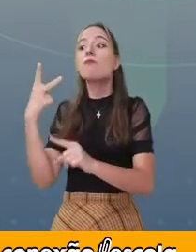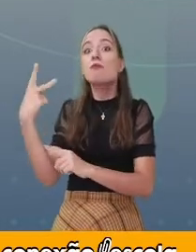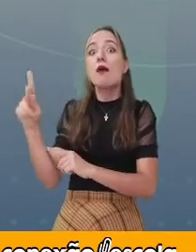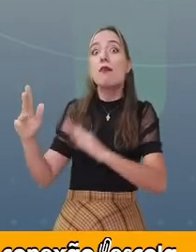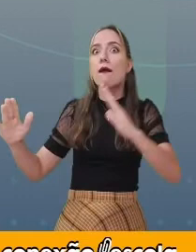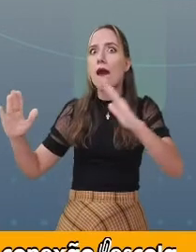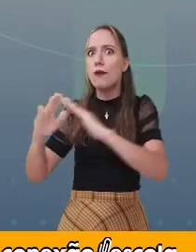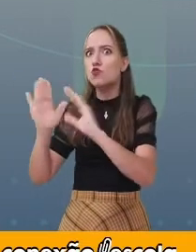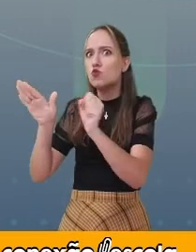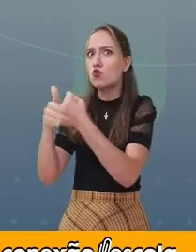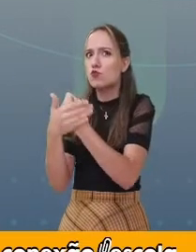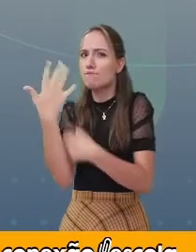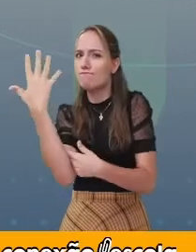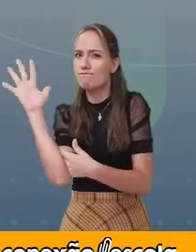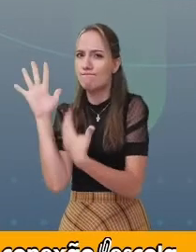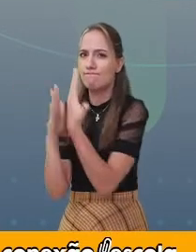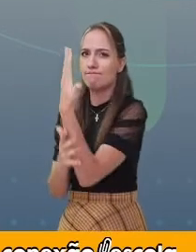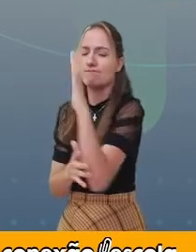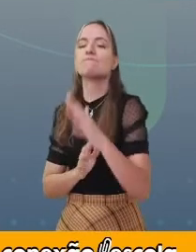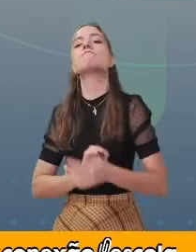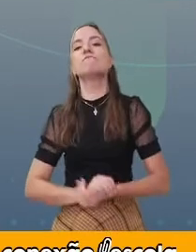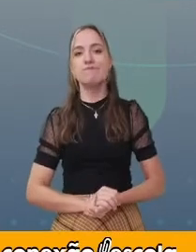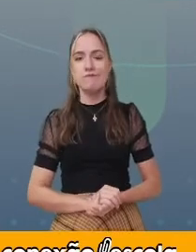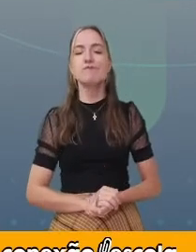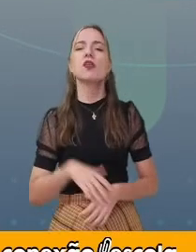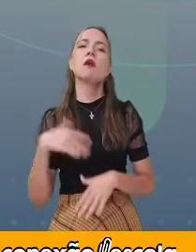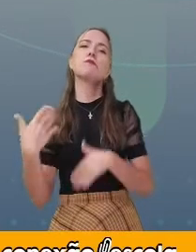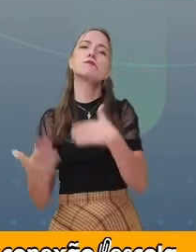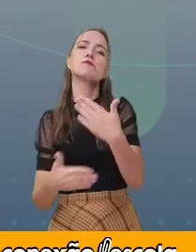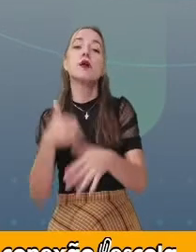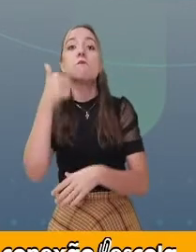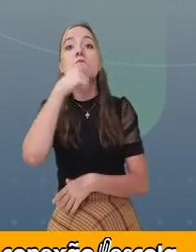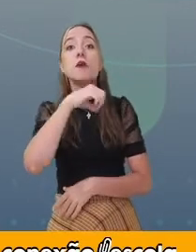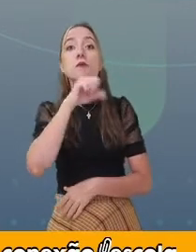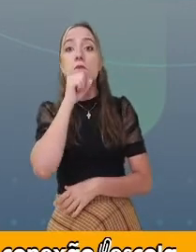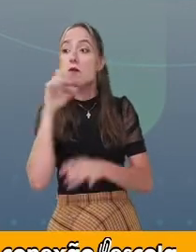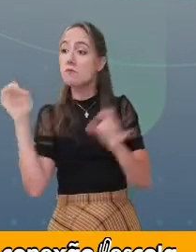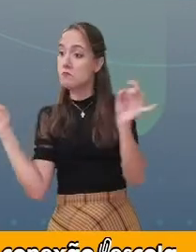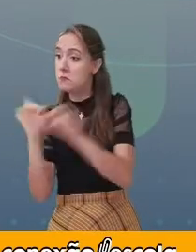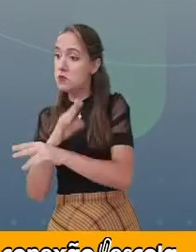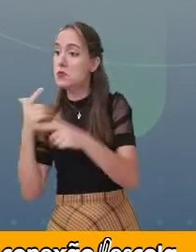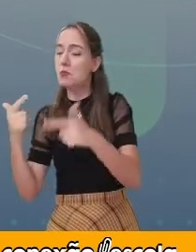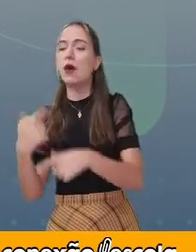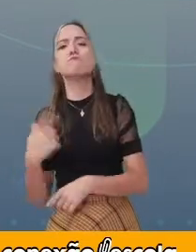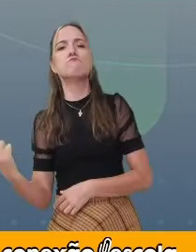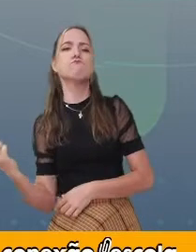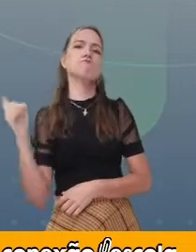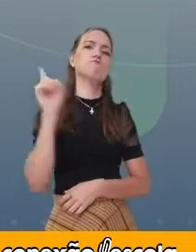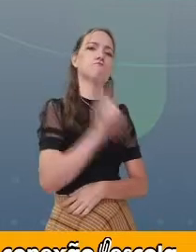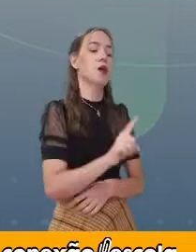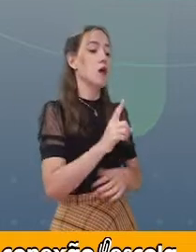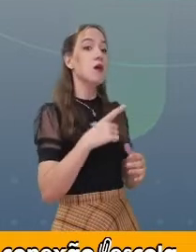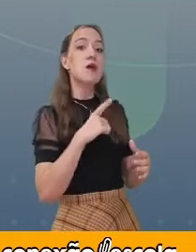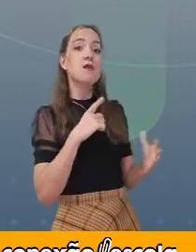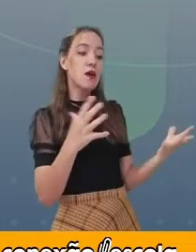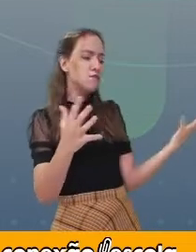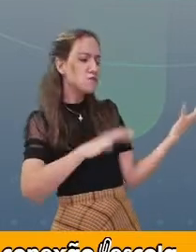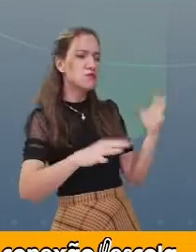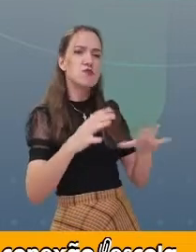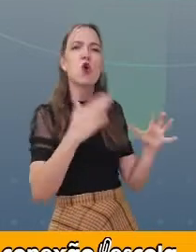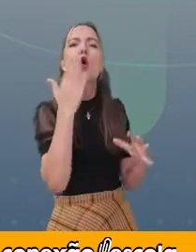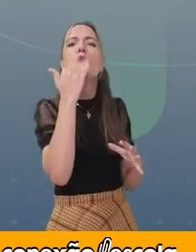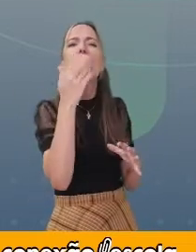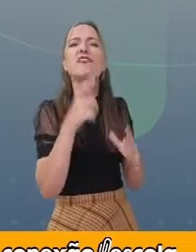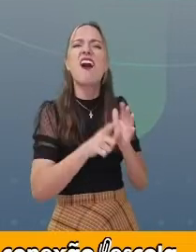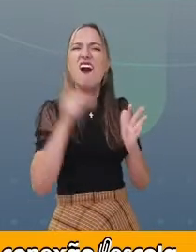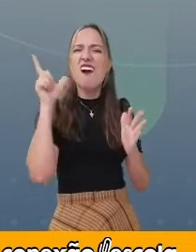cabana. A mãe, ao chegar em casa com uma cesta, contendo tudo que as